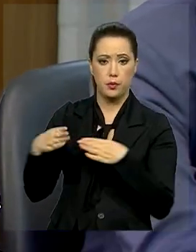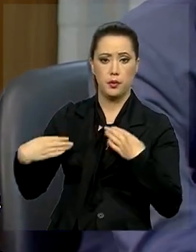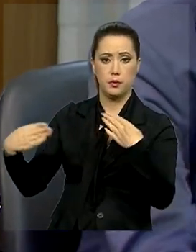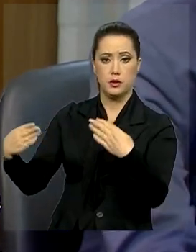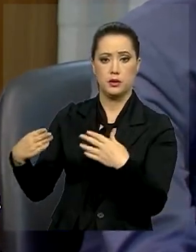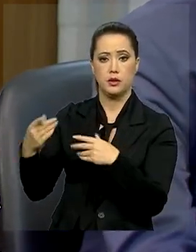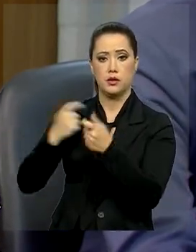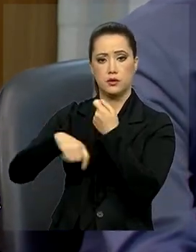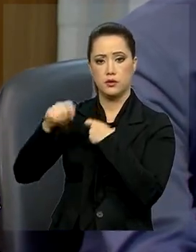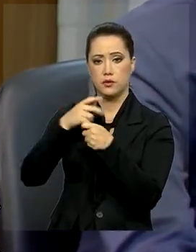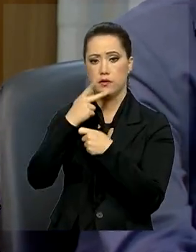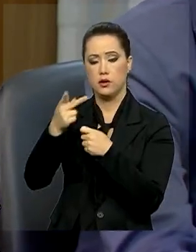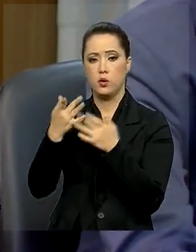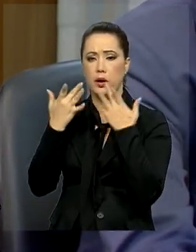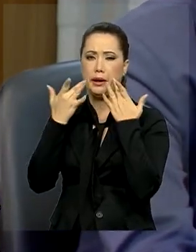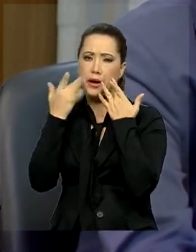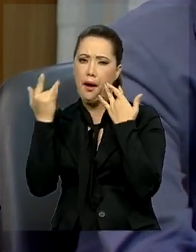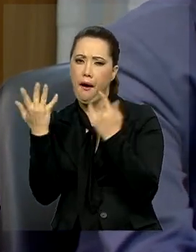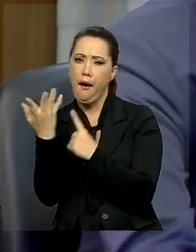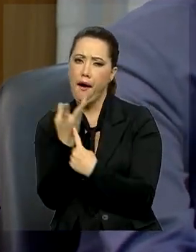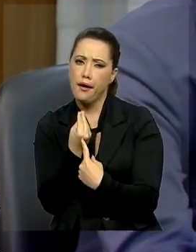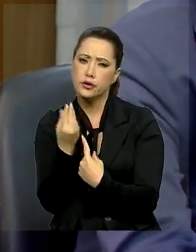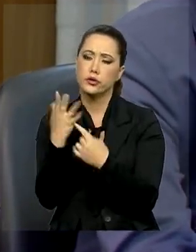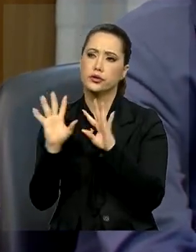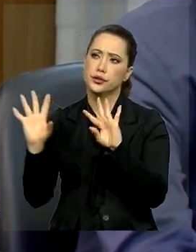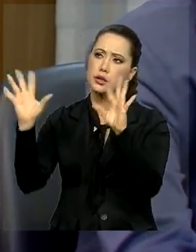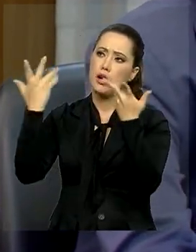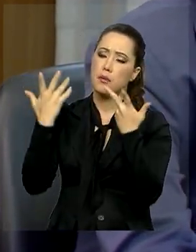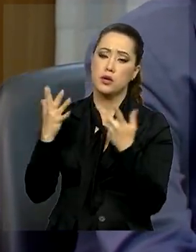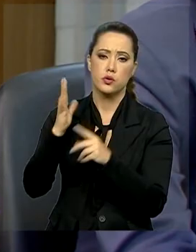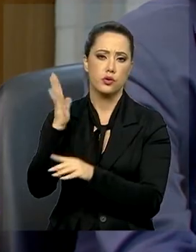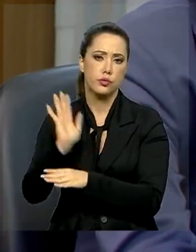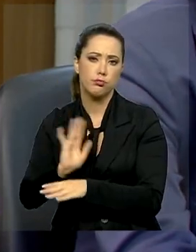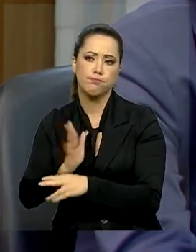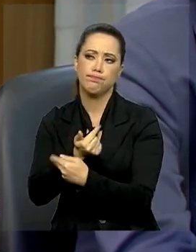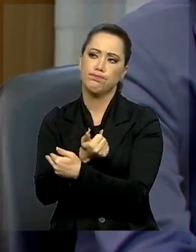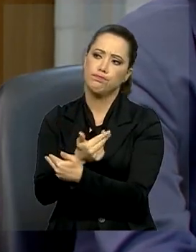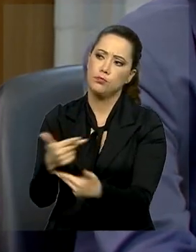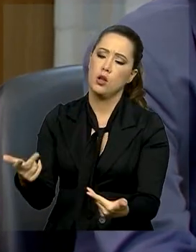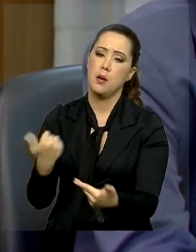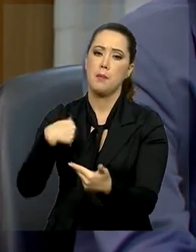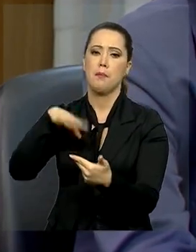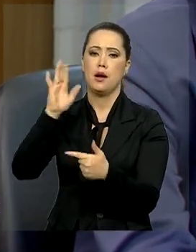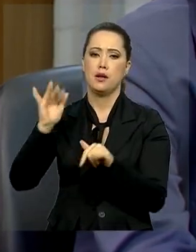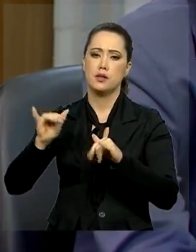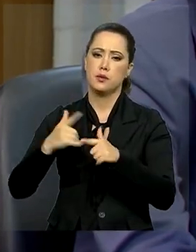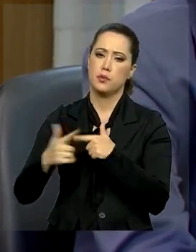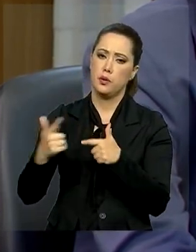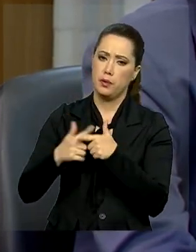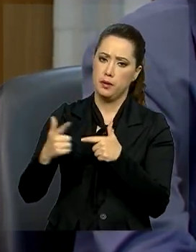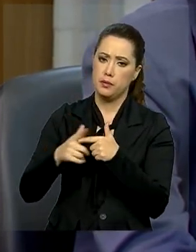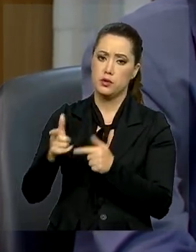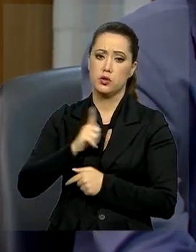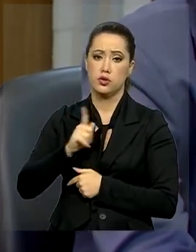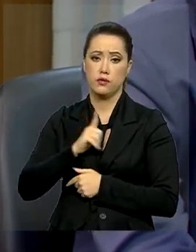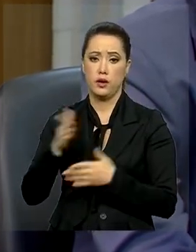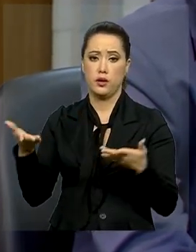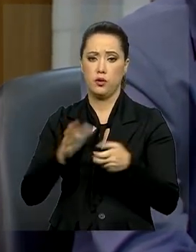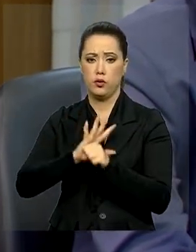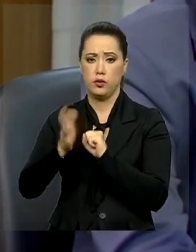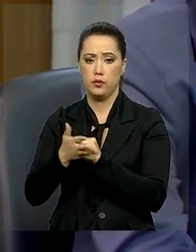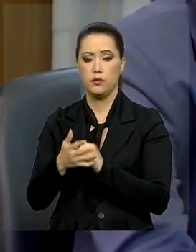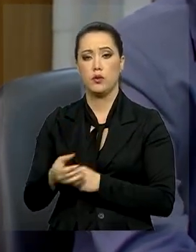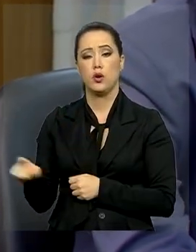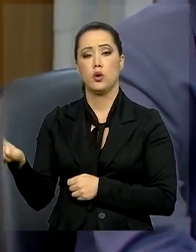as atividades artísticas criativas e de espetáculos estão em uma lista entre as mais prejudicadas pela pandemia e